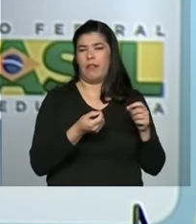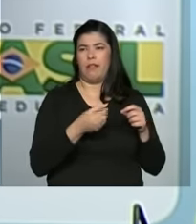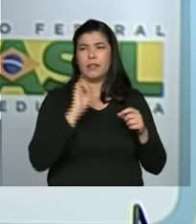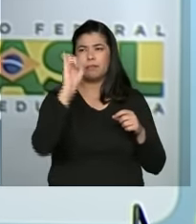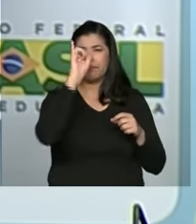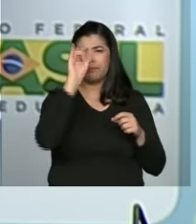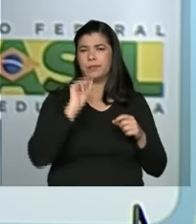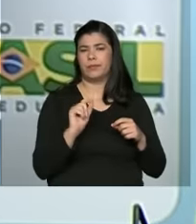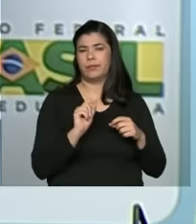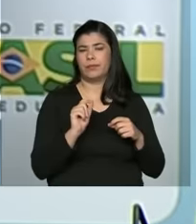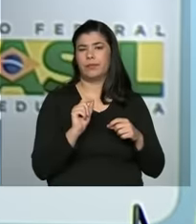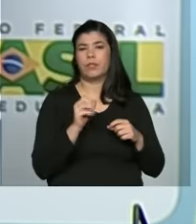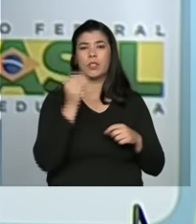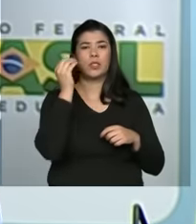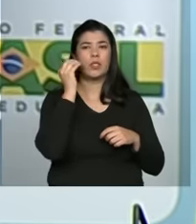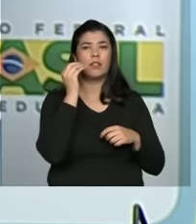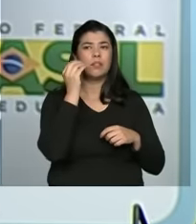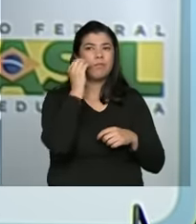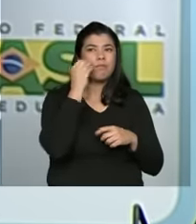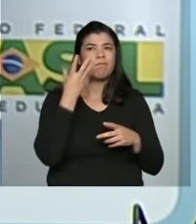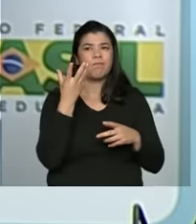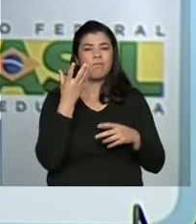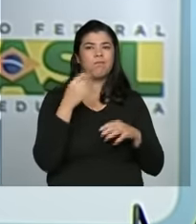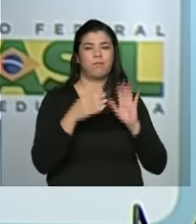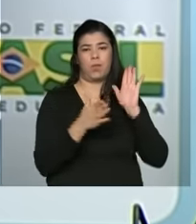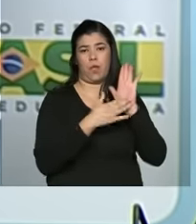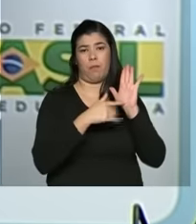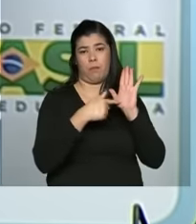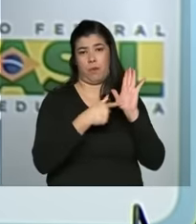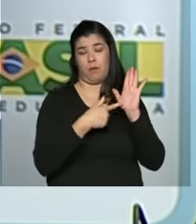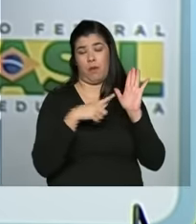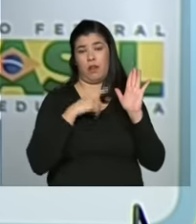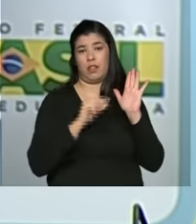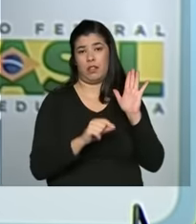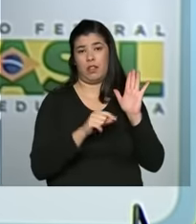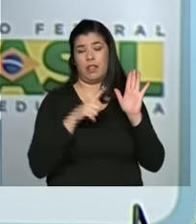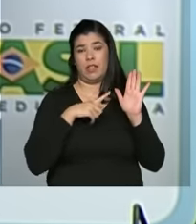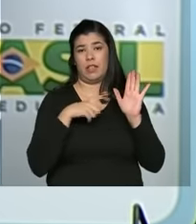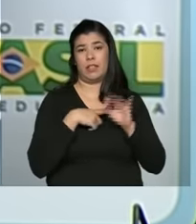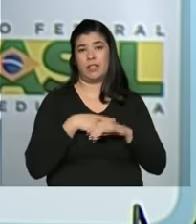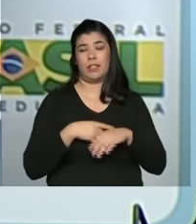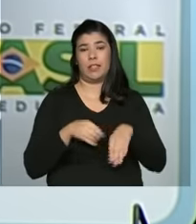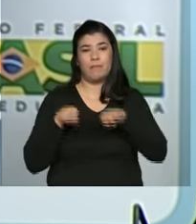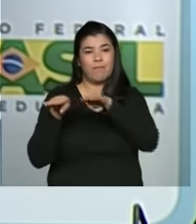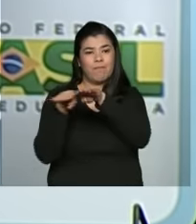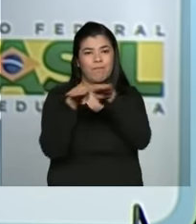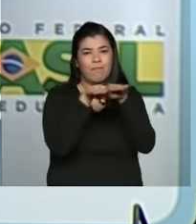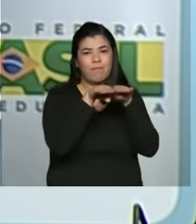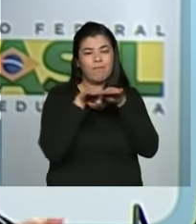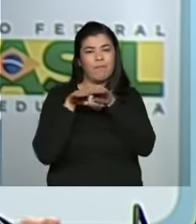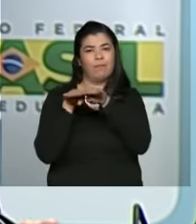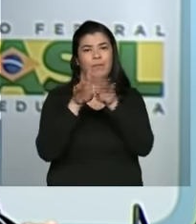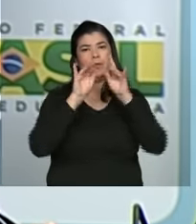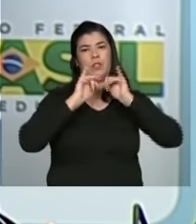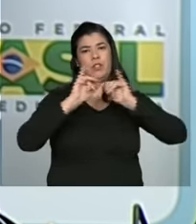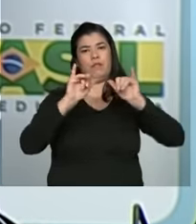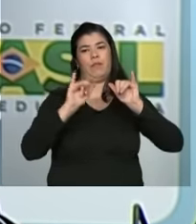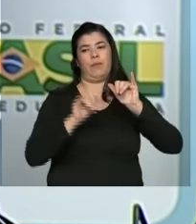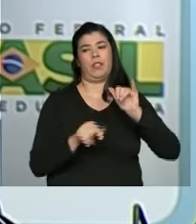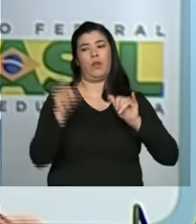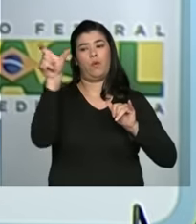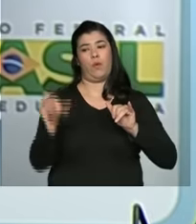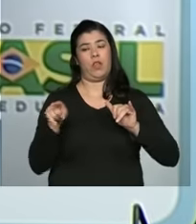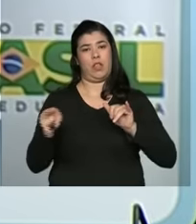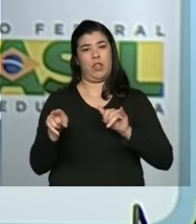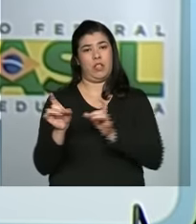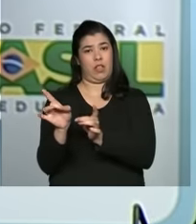tentar nas propostas enfrentá-las é de informações entre os prestadores